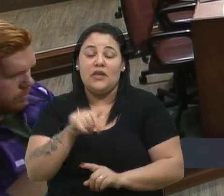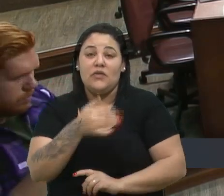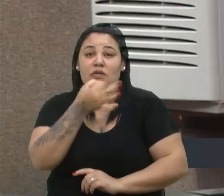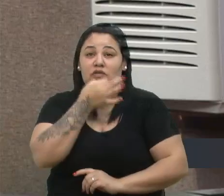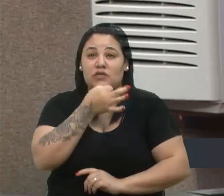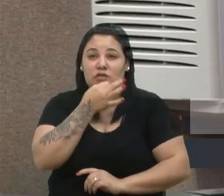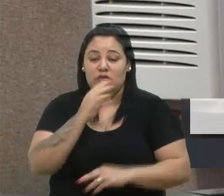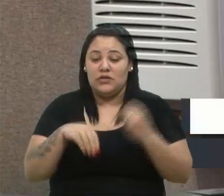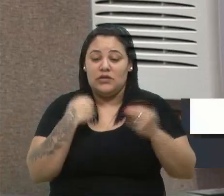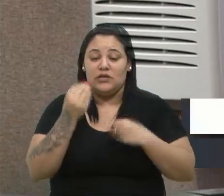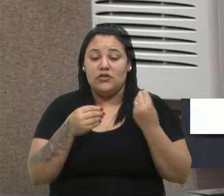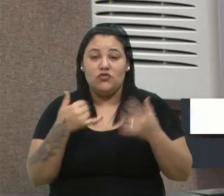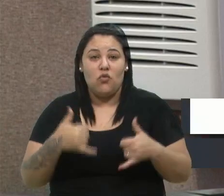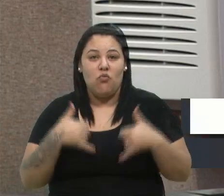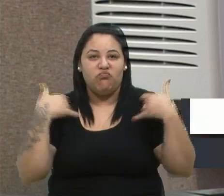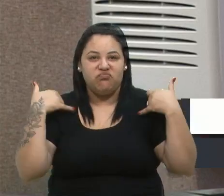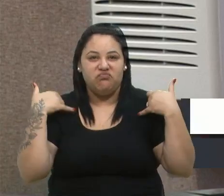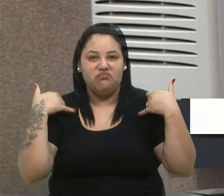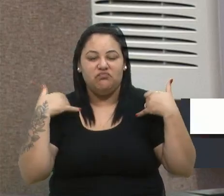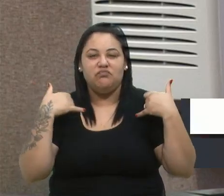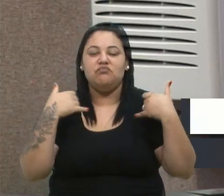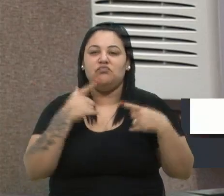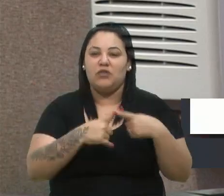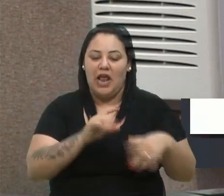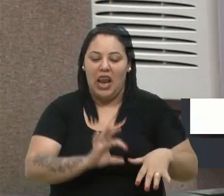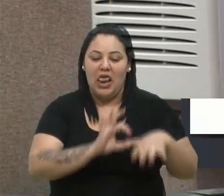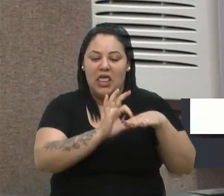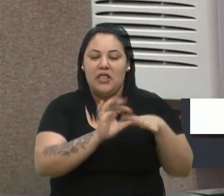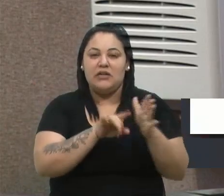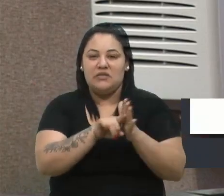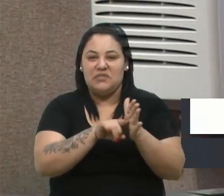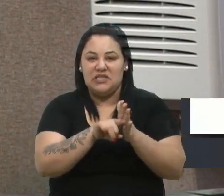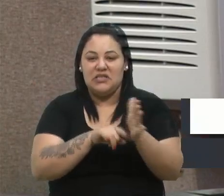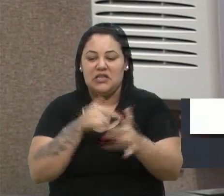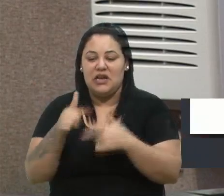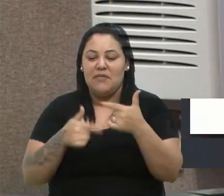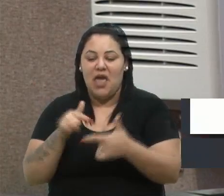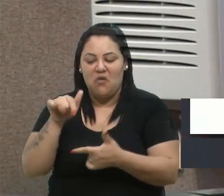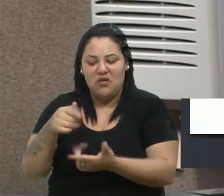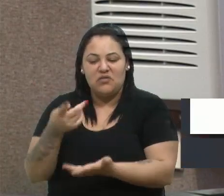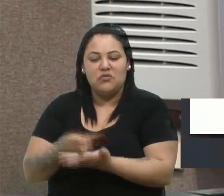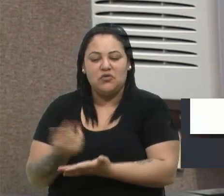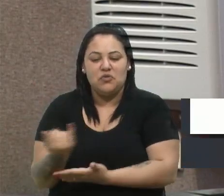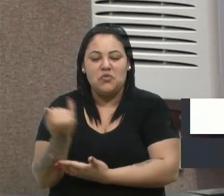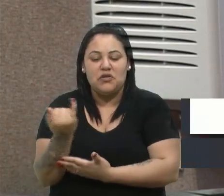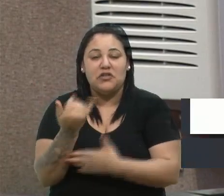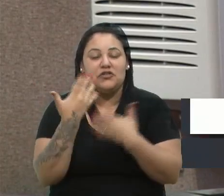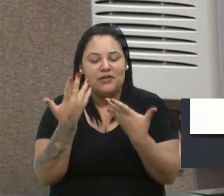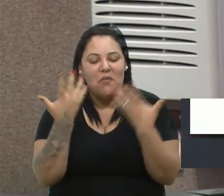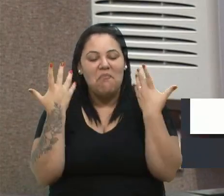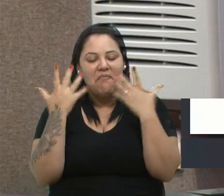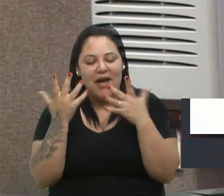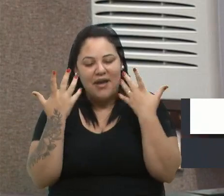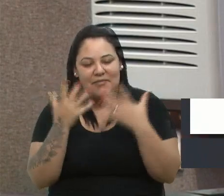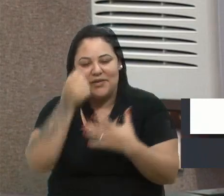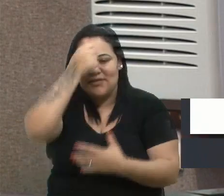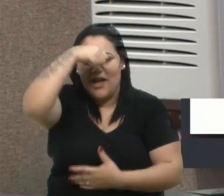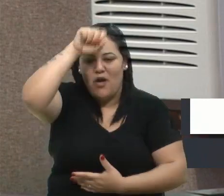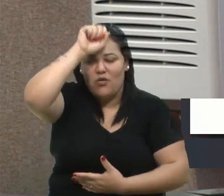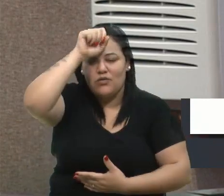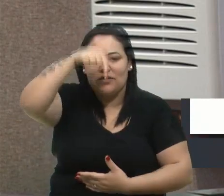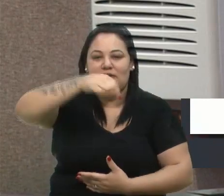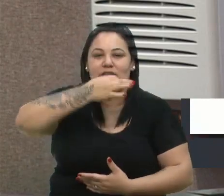sente orgulhosa por liderar essas pesquisas e trabalhar com esse produto. Então, parabéns à Universidade de Caxias do Sul